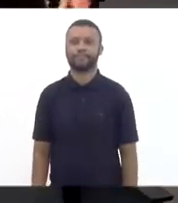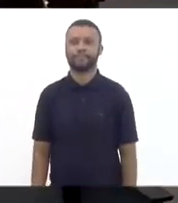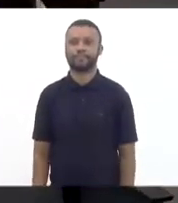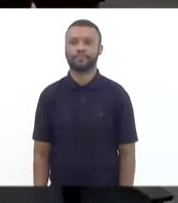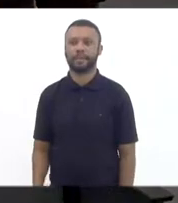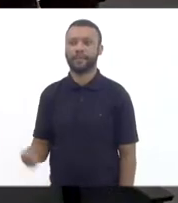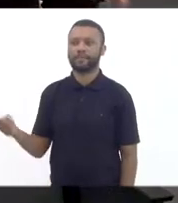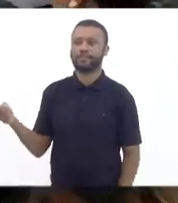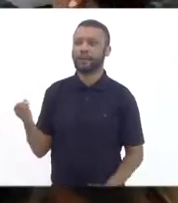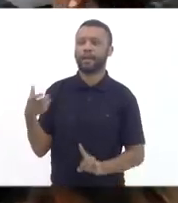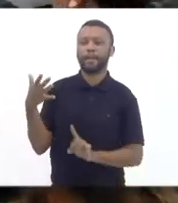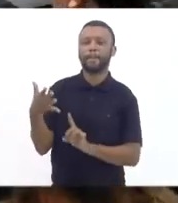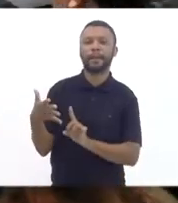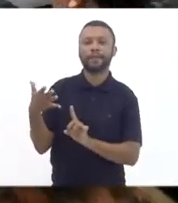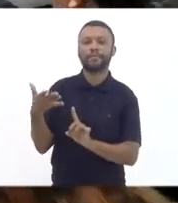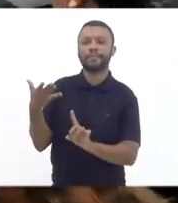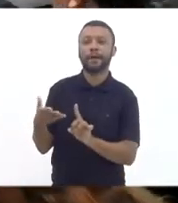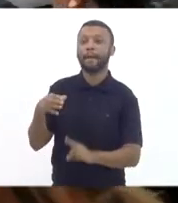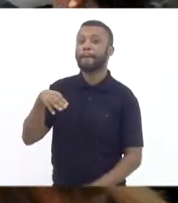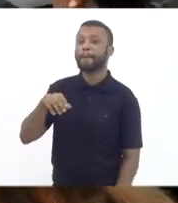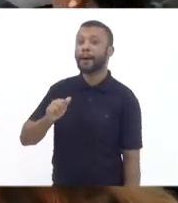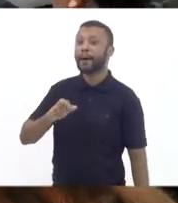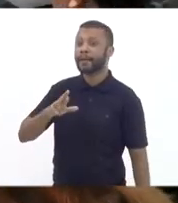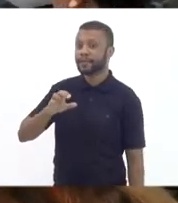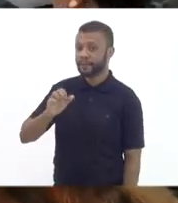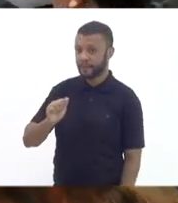Passo a palavra agora para a dona Maria Borges.